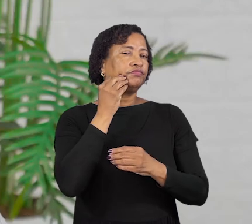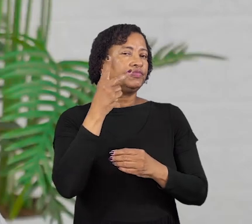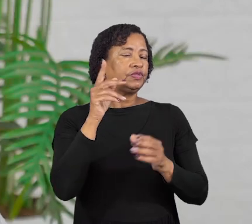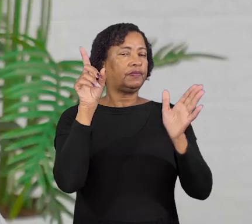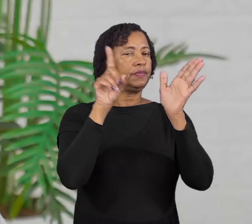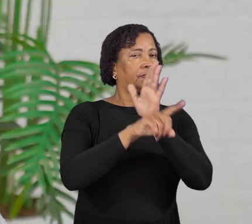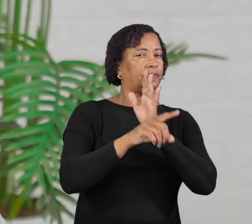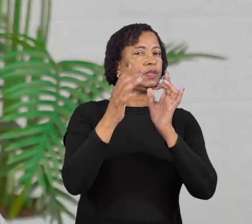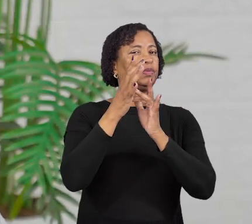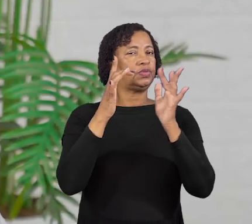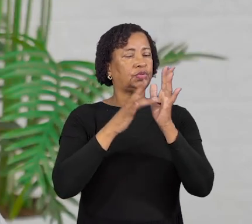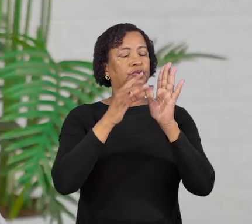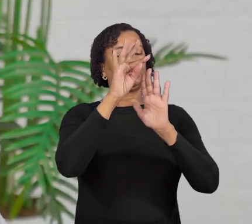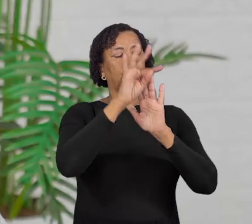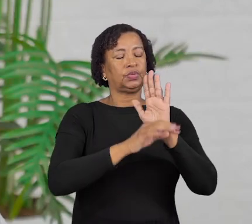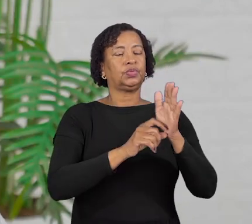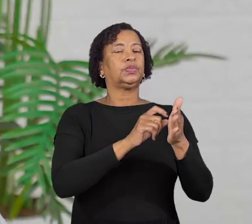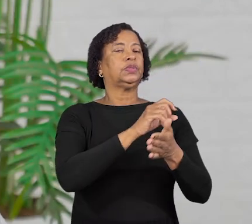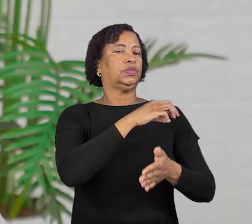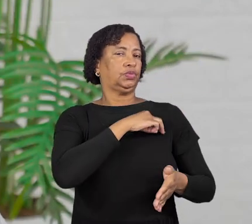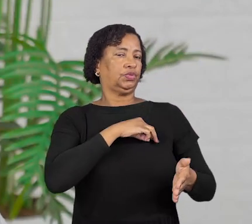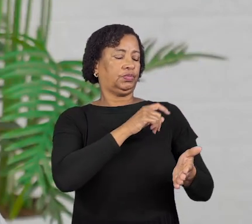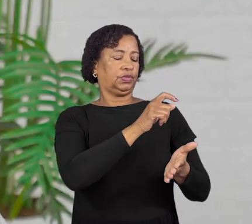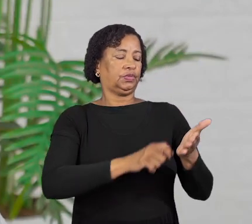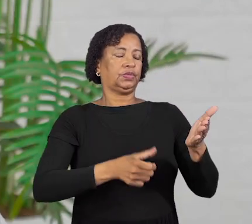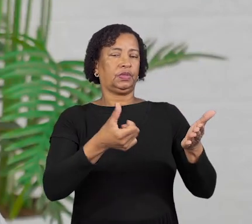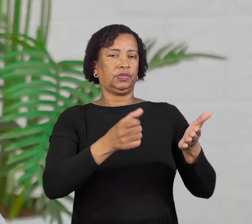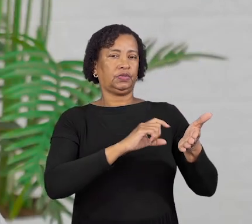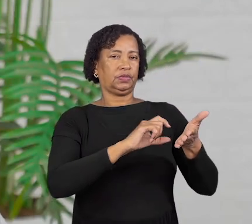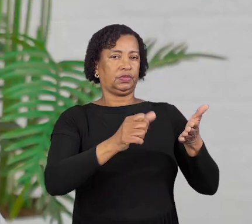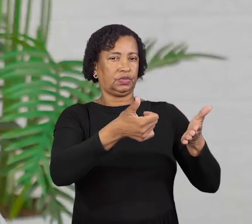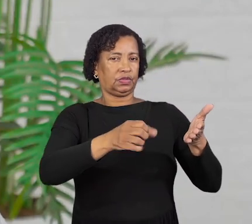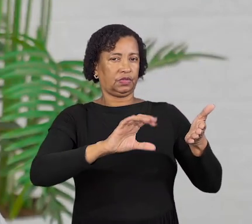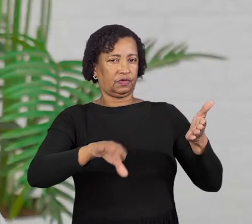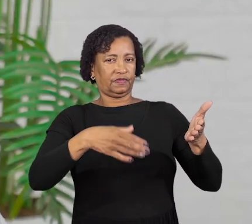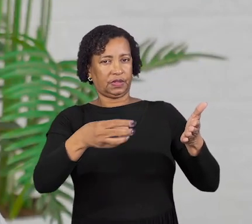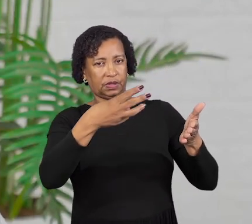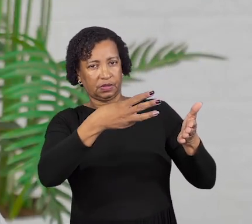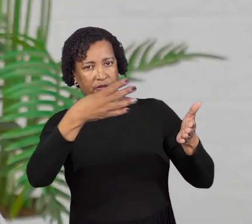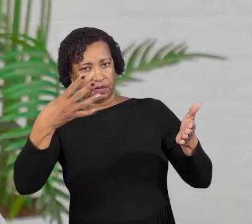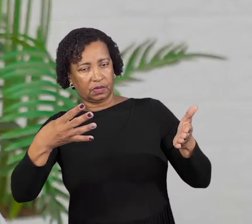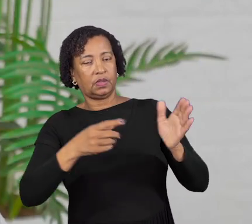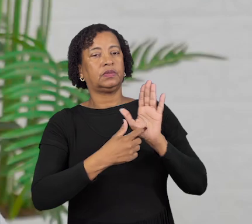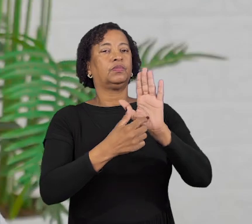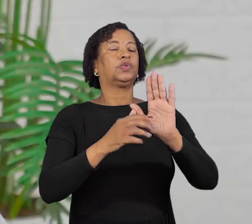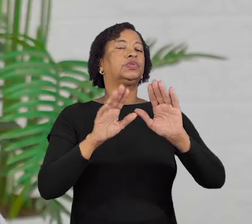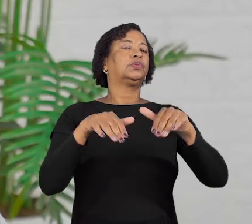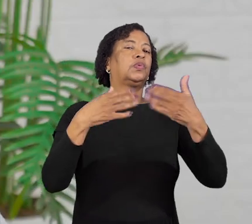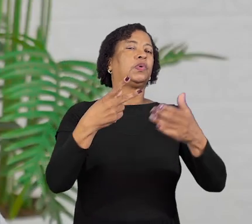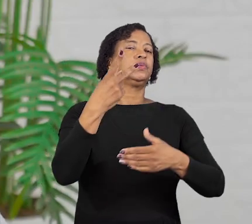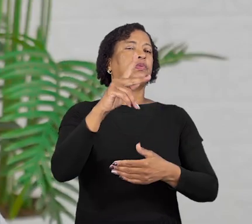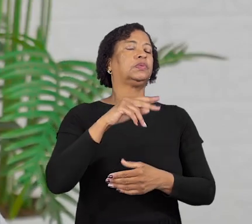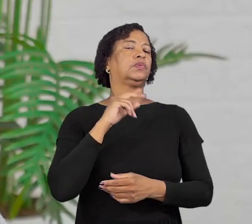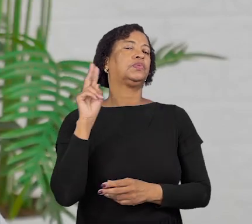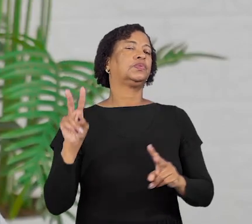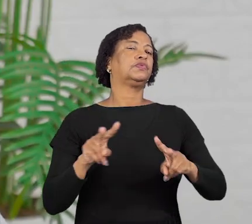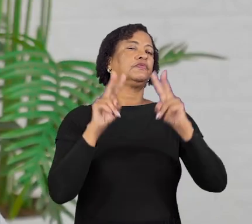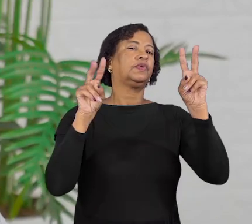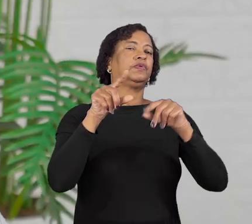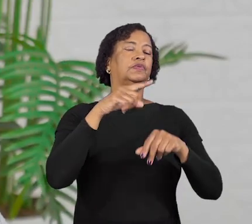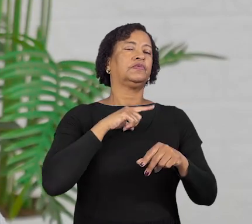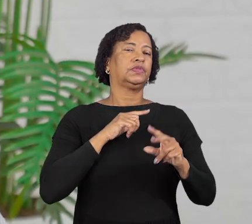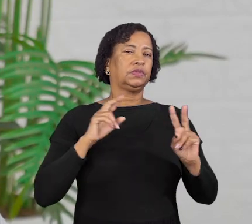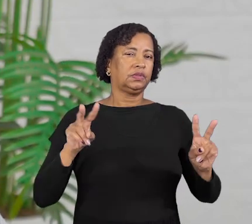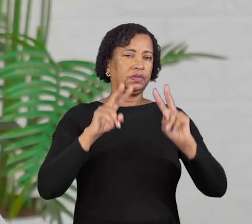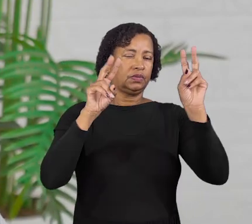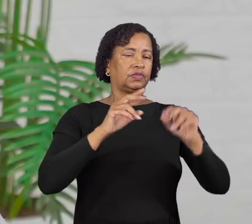Observe as perguntas de Jesus no texto de Mateus 6, versículos 19 a 34, mostrando quais devem ser os seus valores. Será que